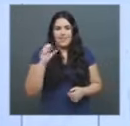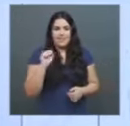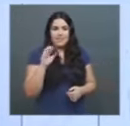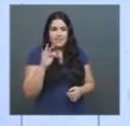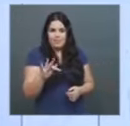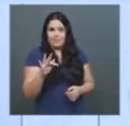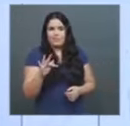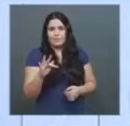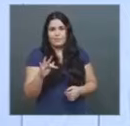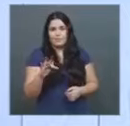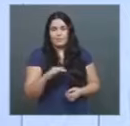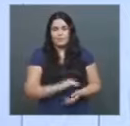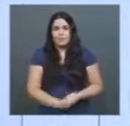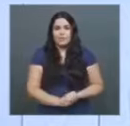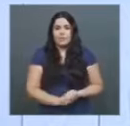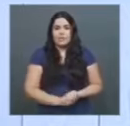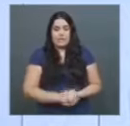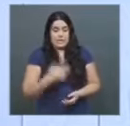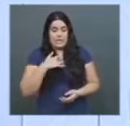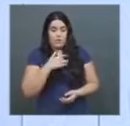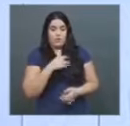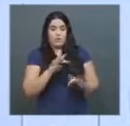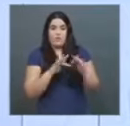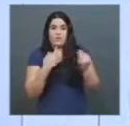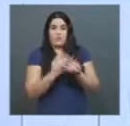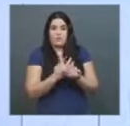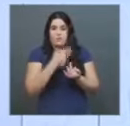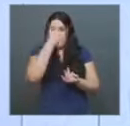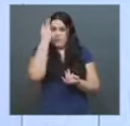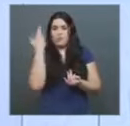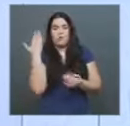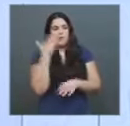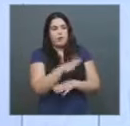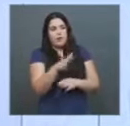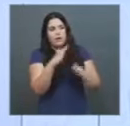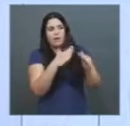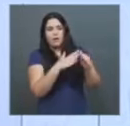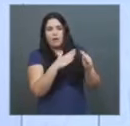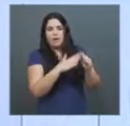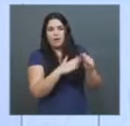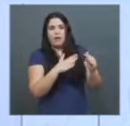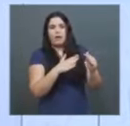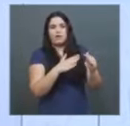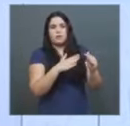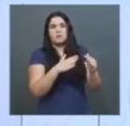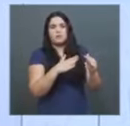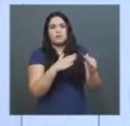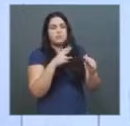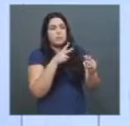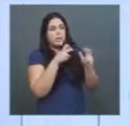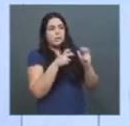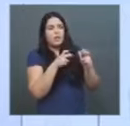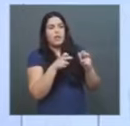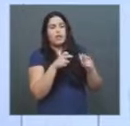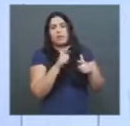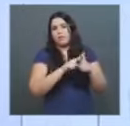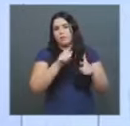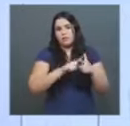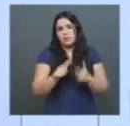Programas de Saúde da Família, em que os agentes comunitários, né, são essenciais para identificar os problemas